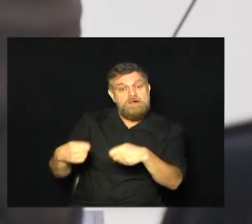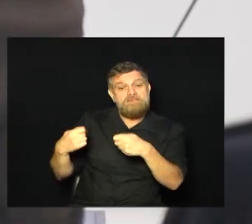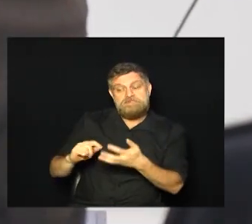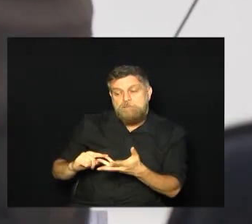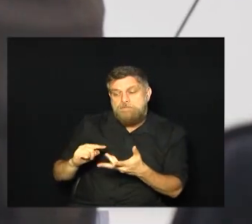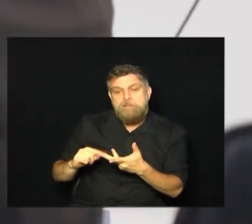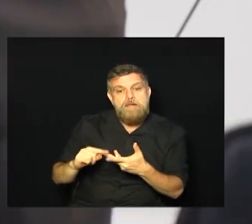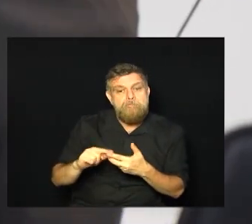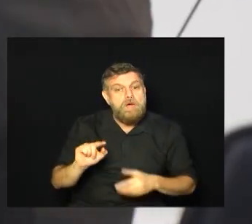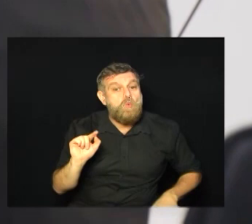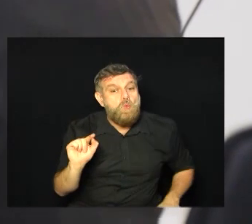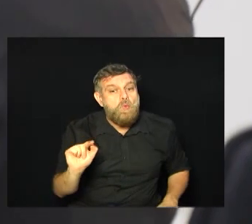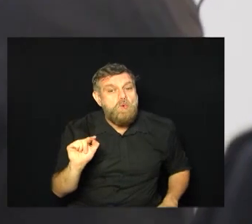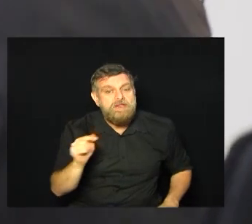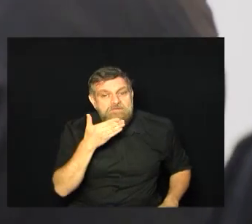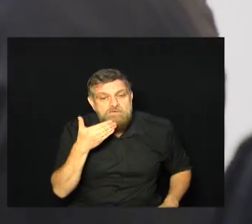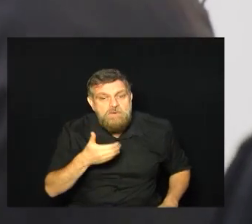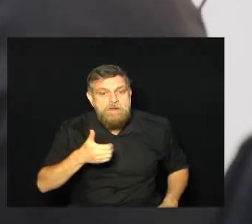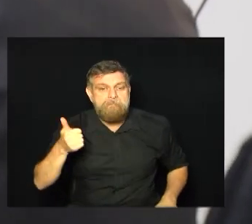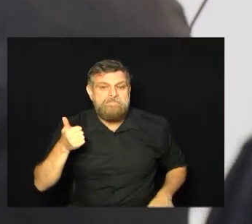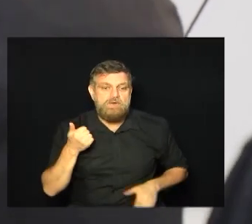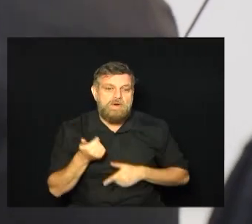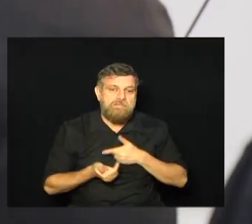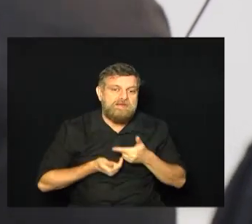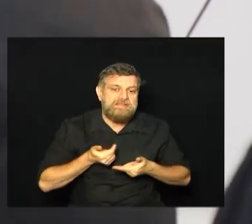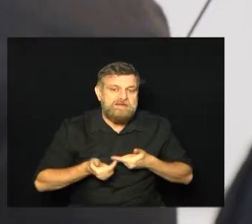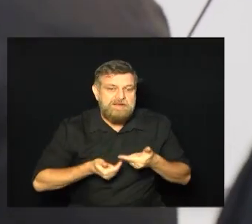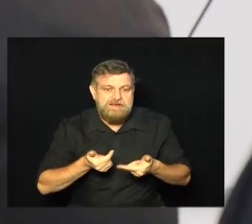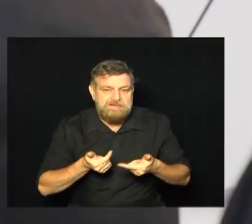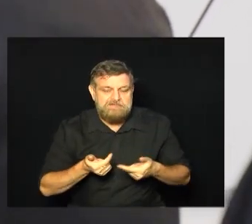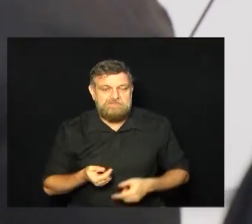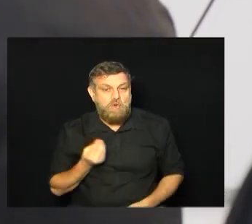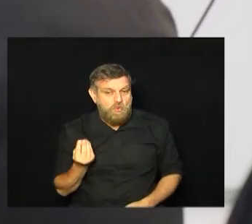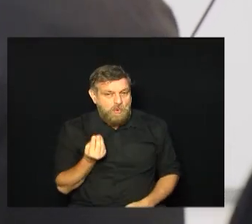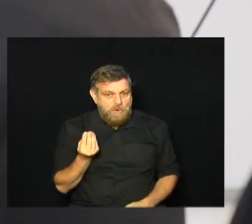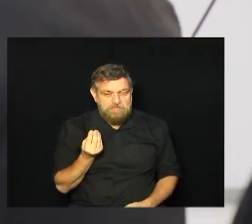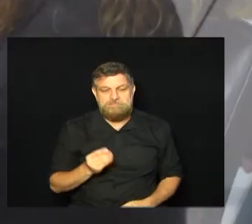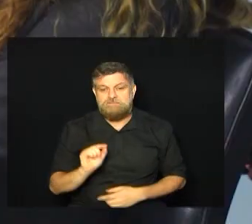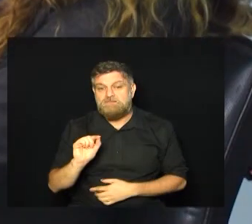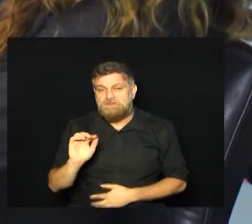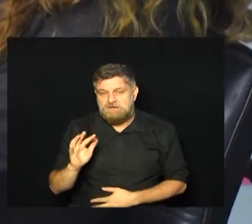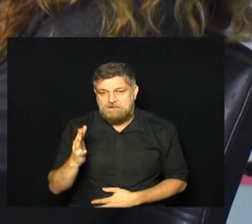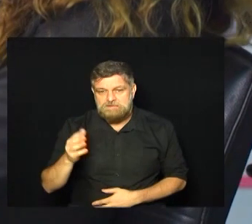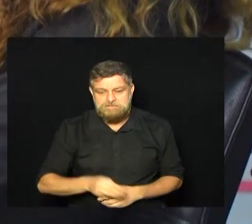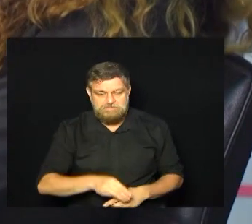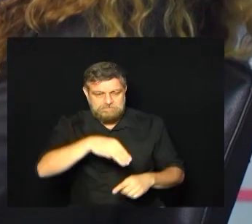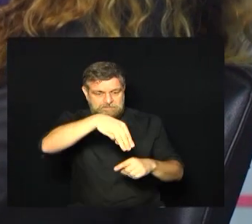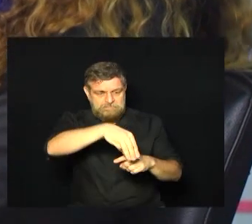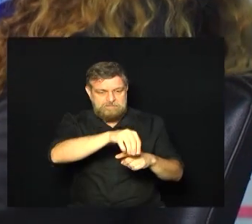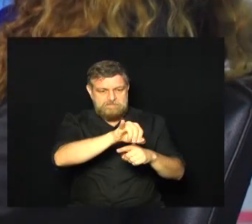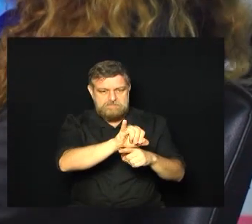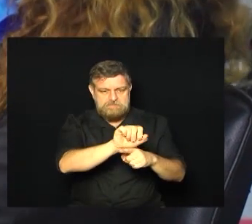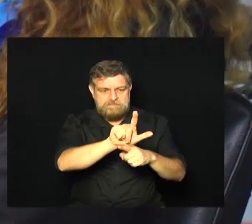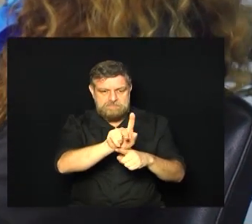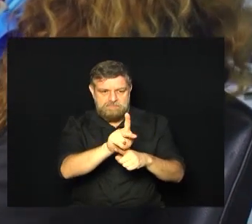o que fica melhor para ela estar trabalhando, tá? Então, o que acontece? E milhas, que na verdade